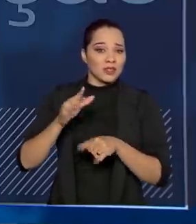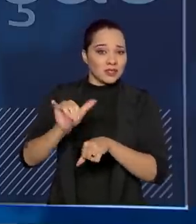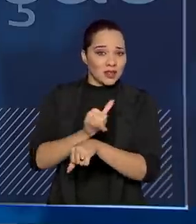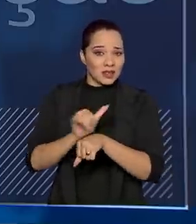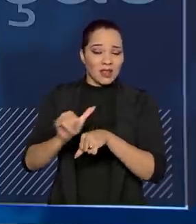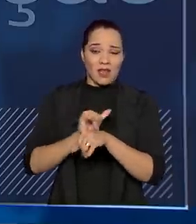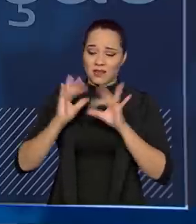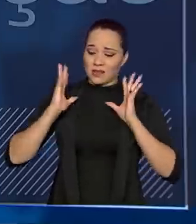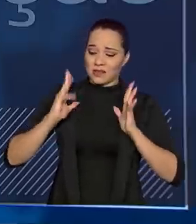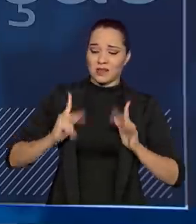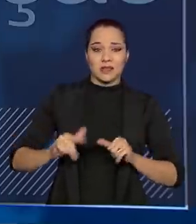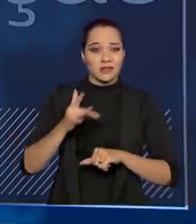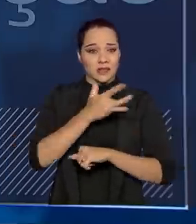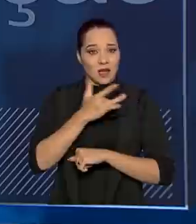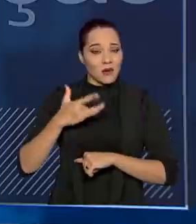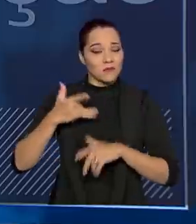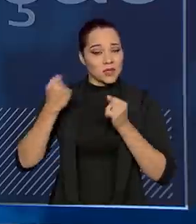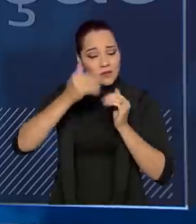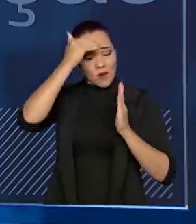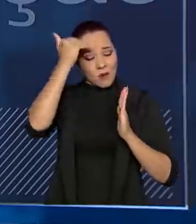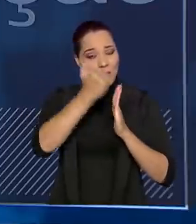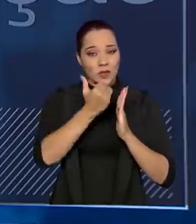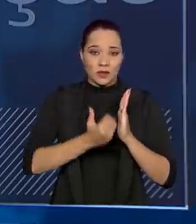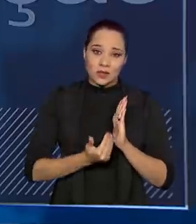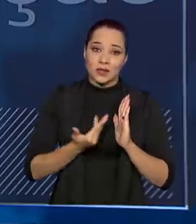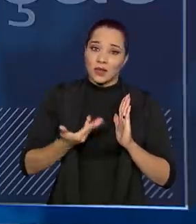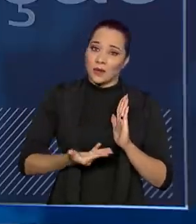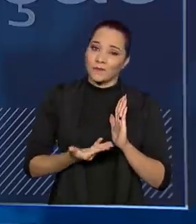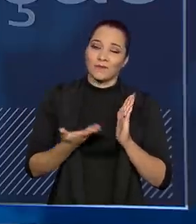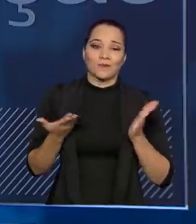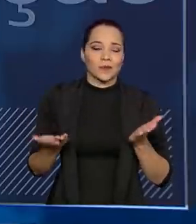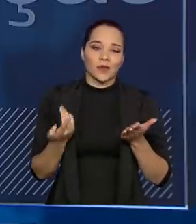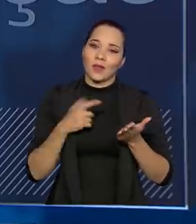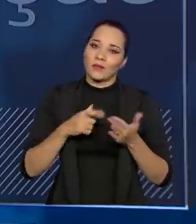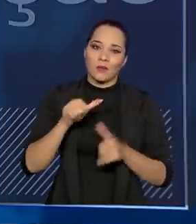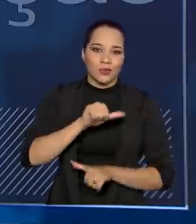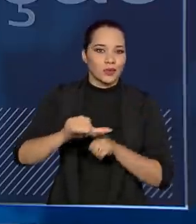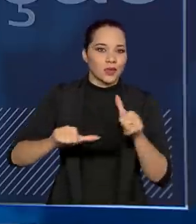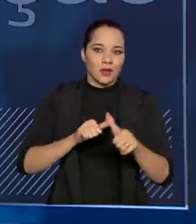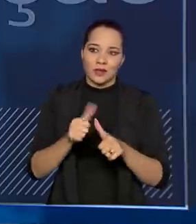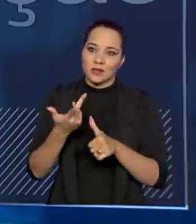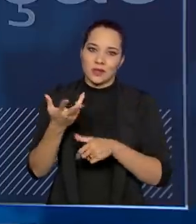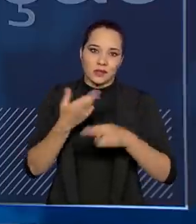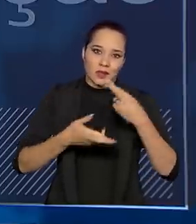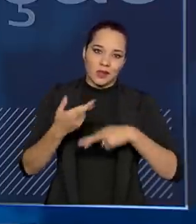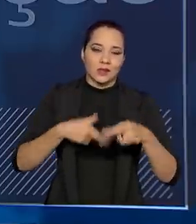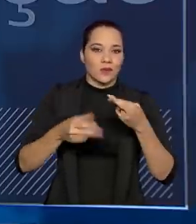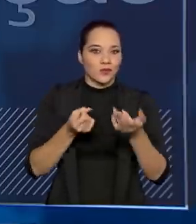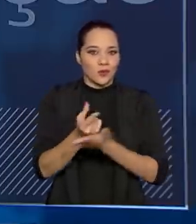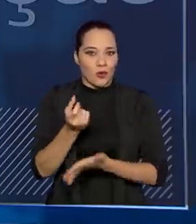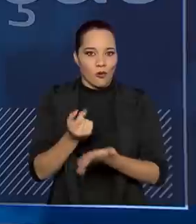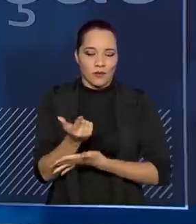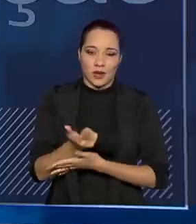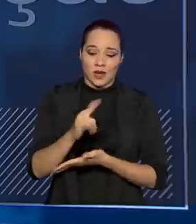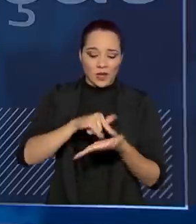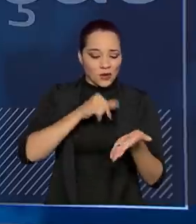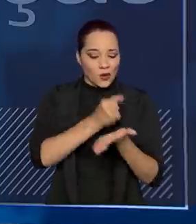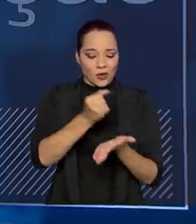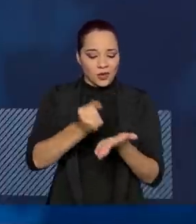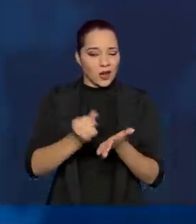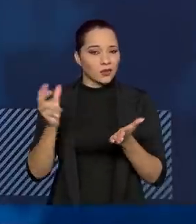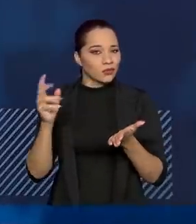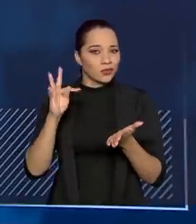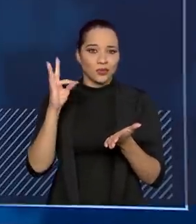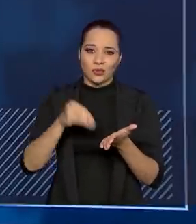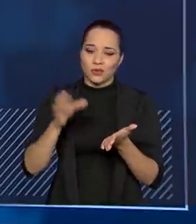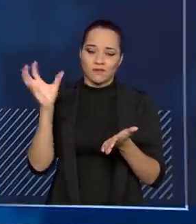né, sanitárias que eles tinham que seguir. E aí nós tivemos, obviamente, uma mudança nessas relações de consumo, né? Os contratos todos foram